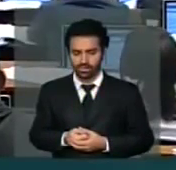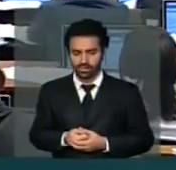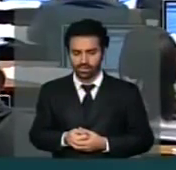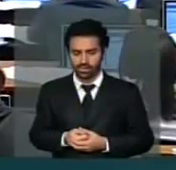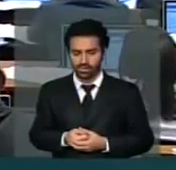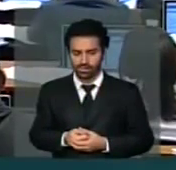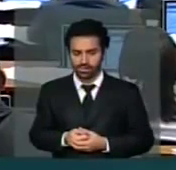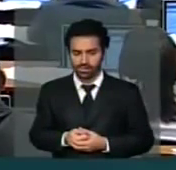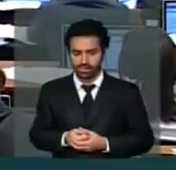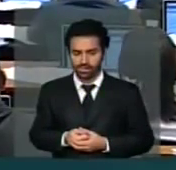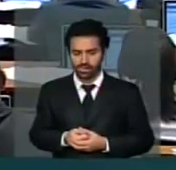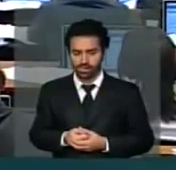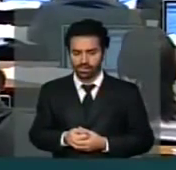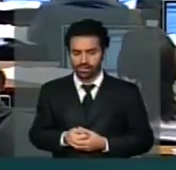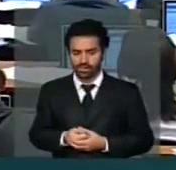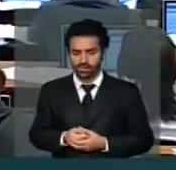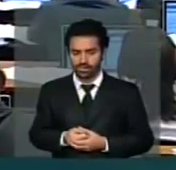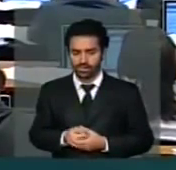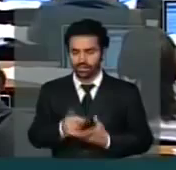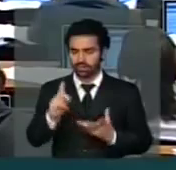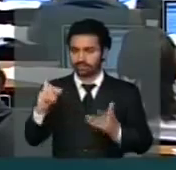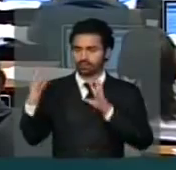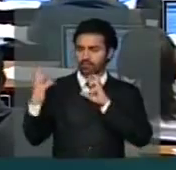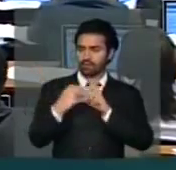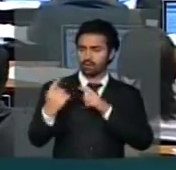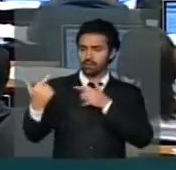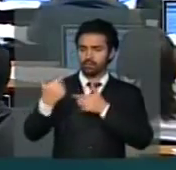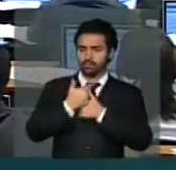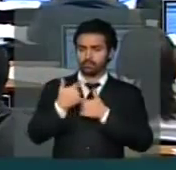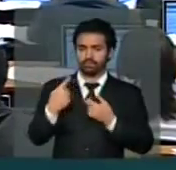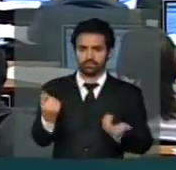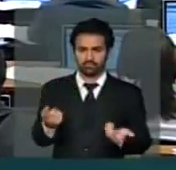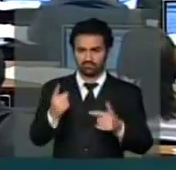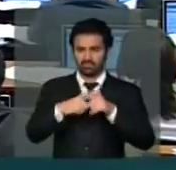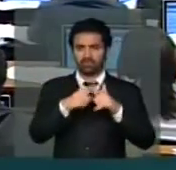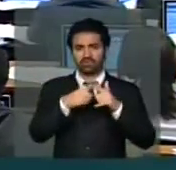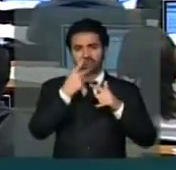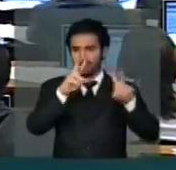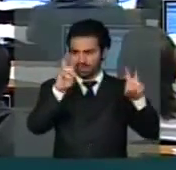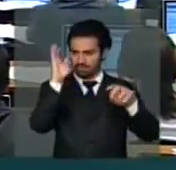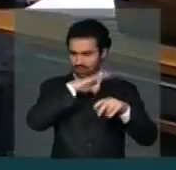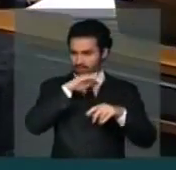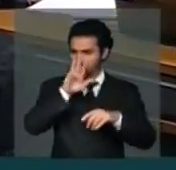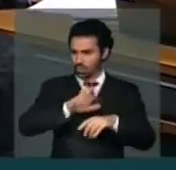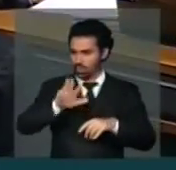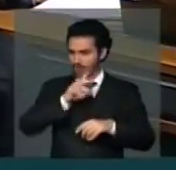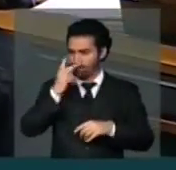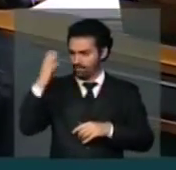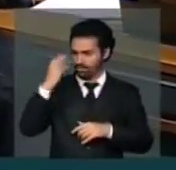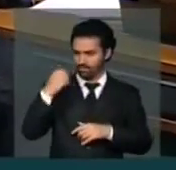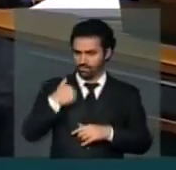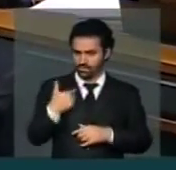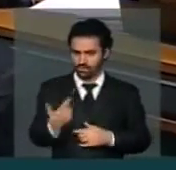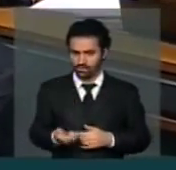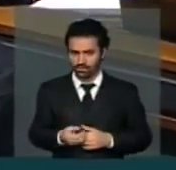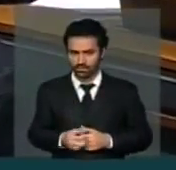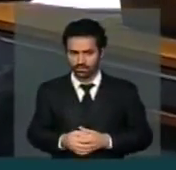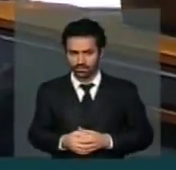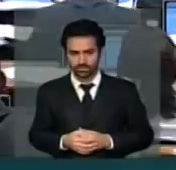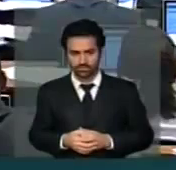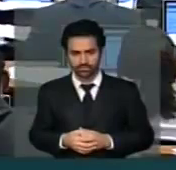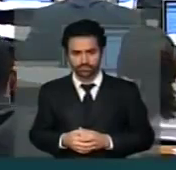outra pergunta, porque eu não adianta fazer as mesmas perguntas, né? O senhor vai reprisar tudo e não adianta nada. Só queria